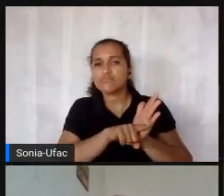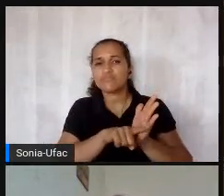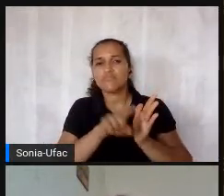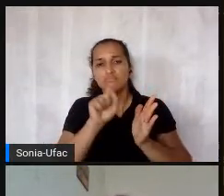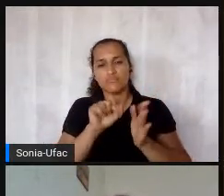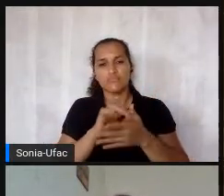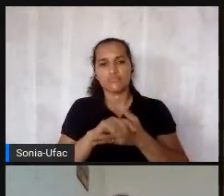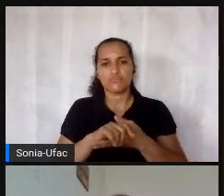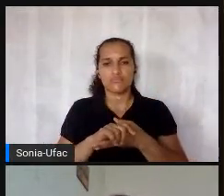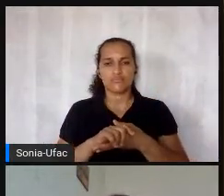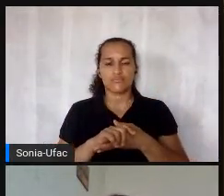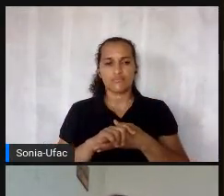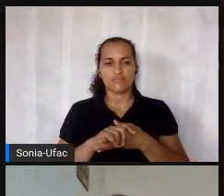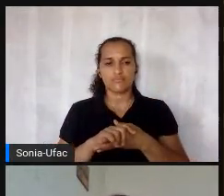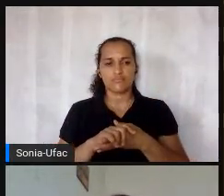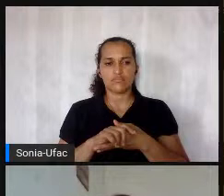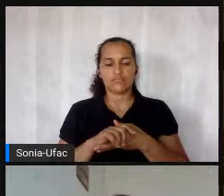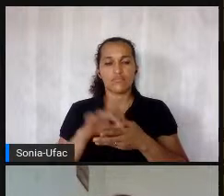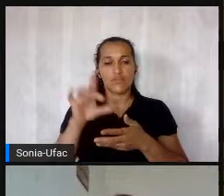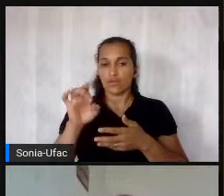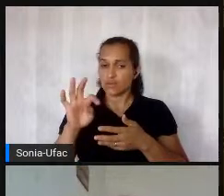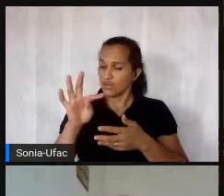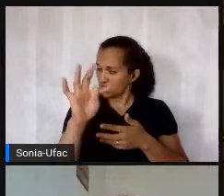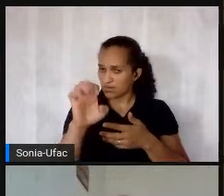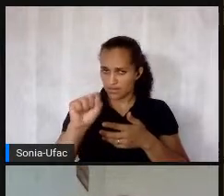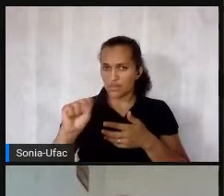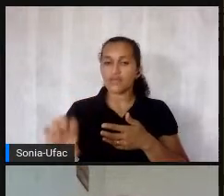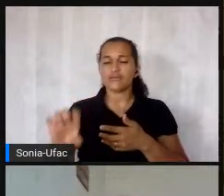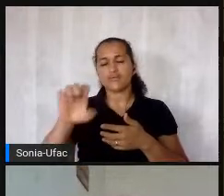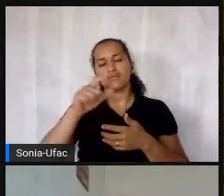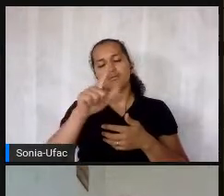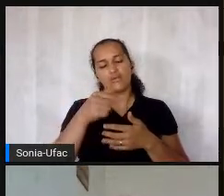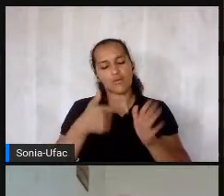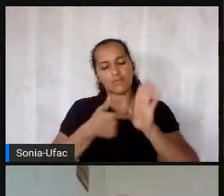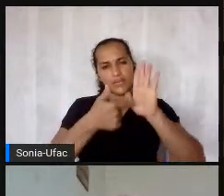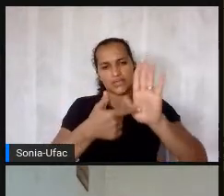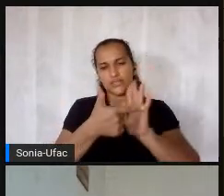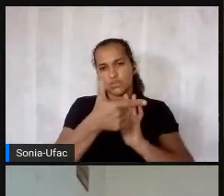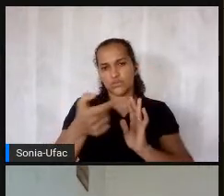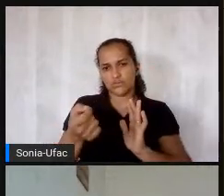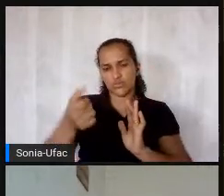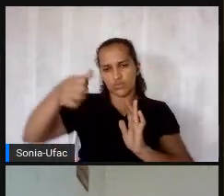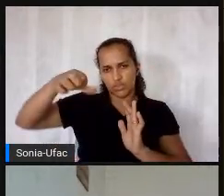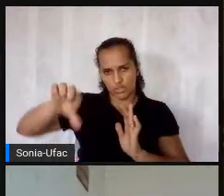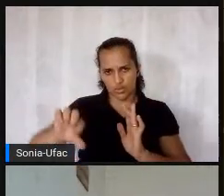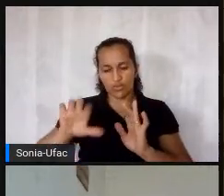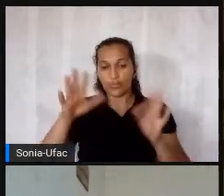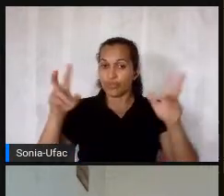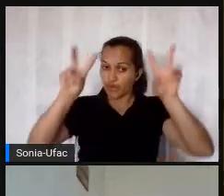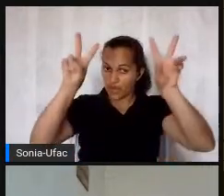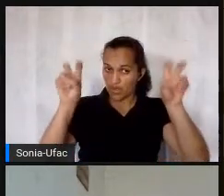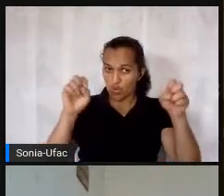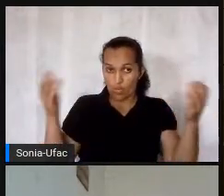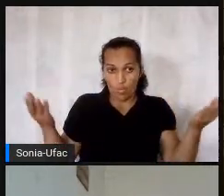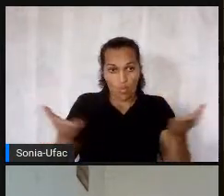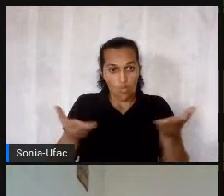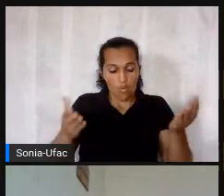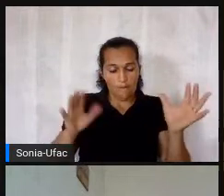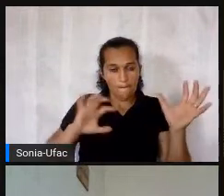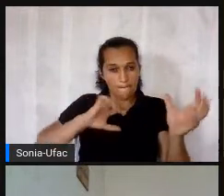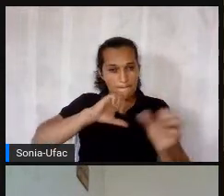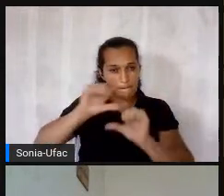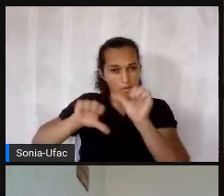da tese de doutoramento defendida em 2019. O título da fala de hoje é Mudanças e